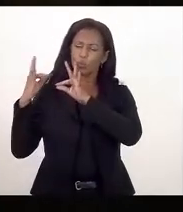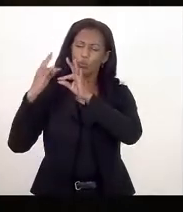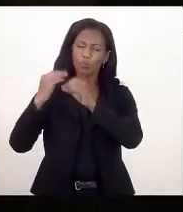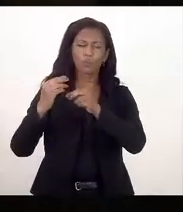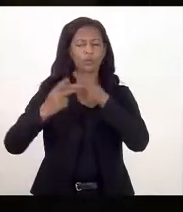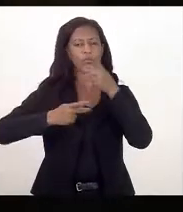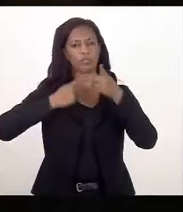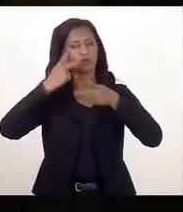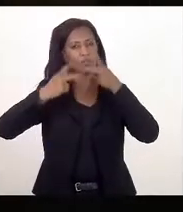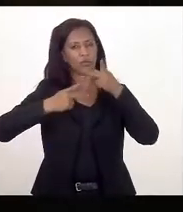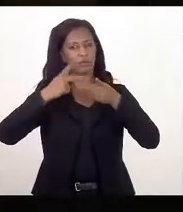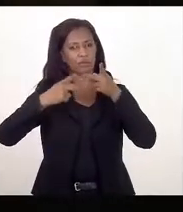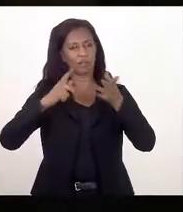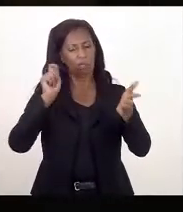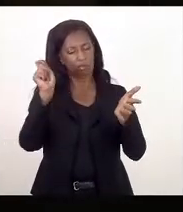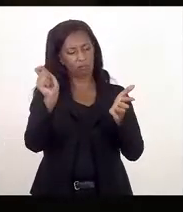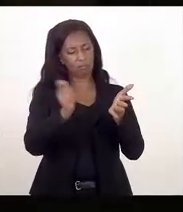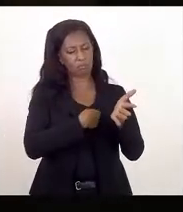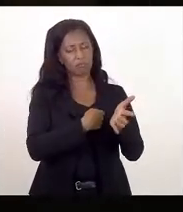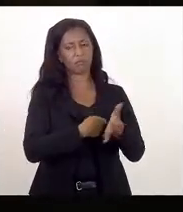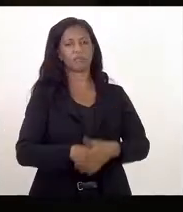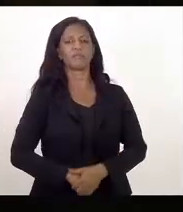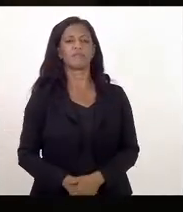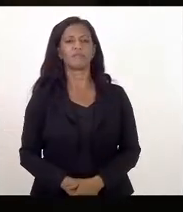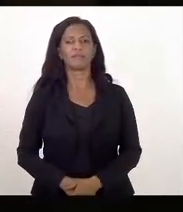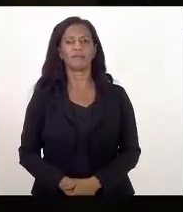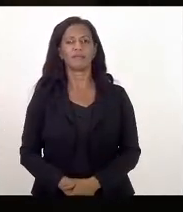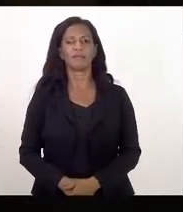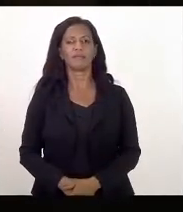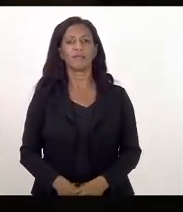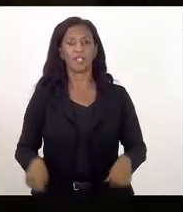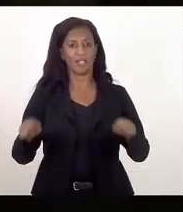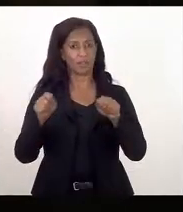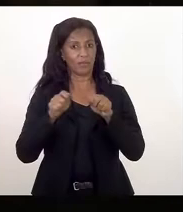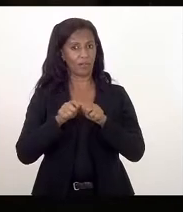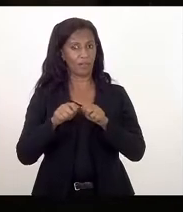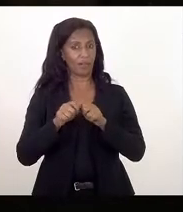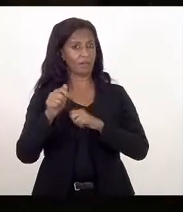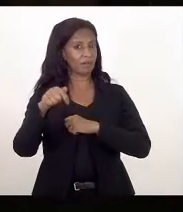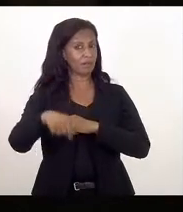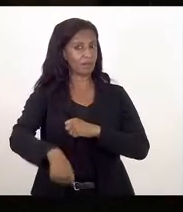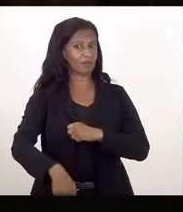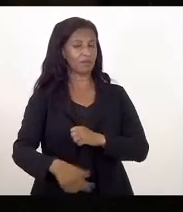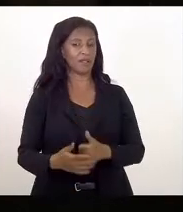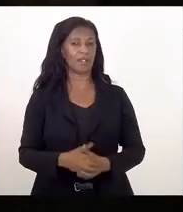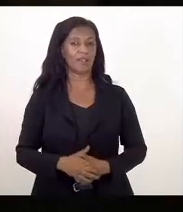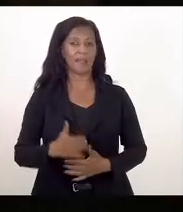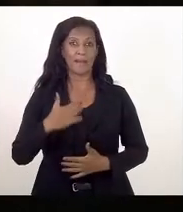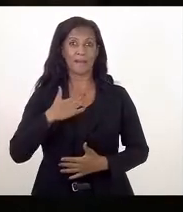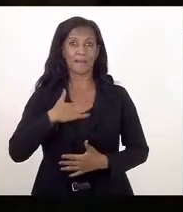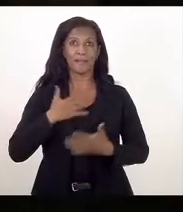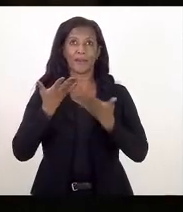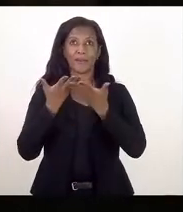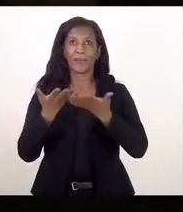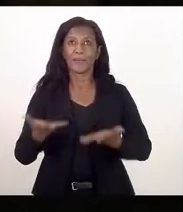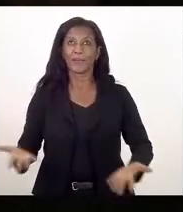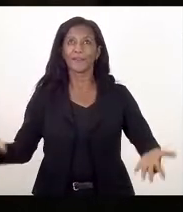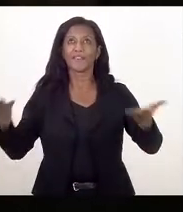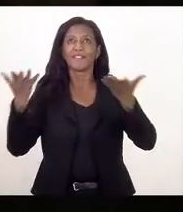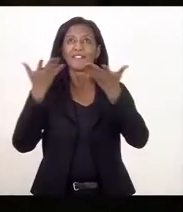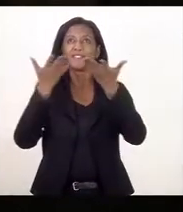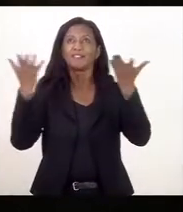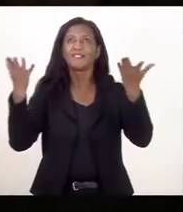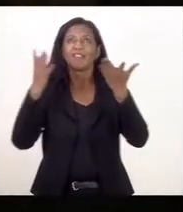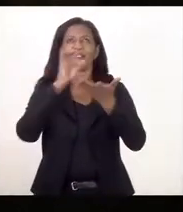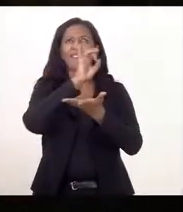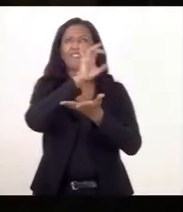eu subscrevo e faço aqui a minha homenagem a vocês, a